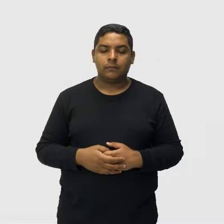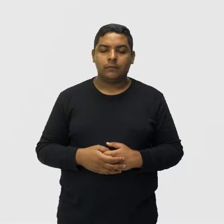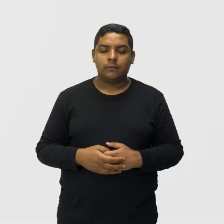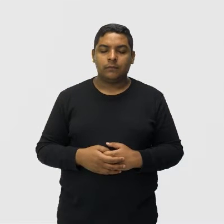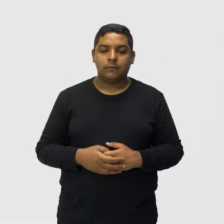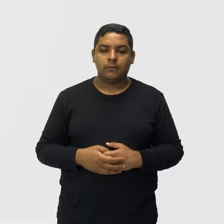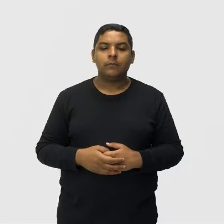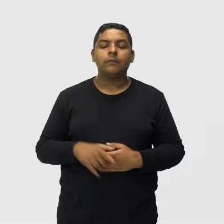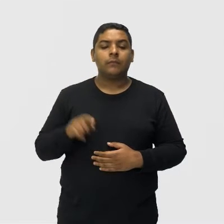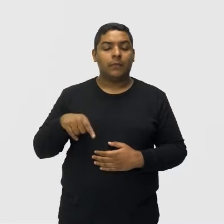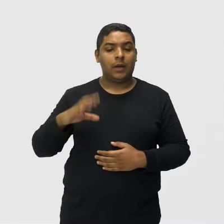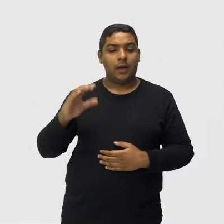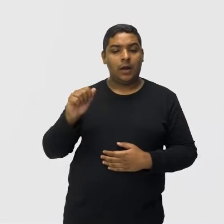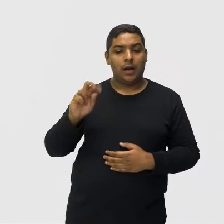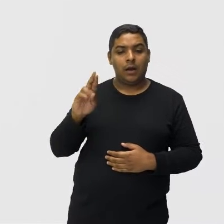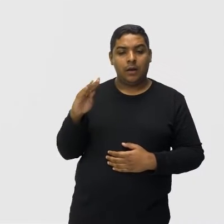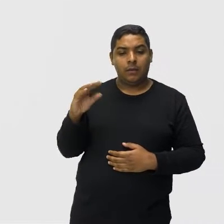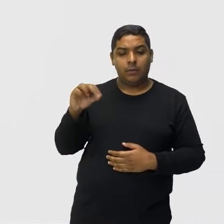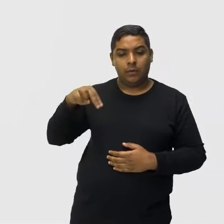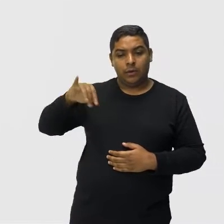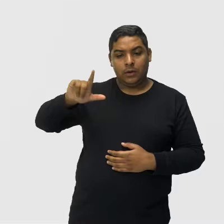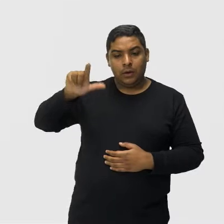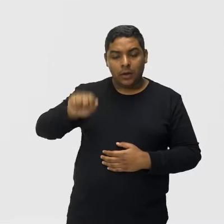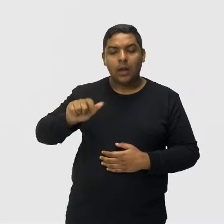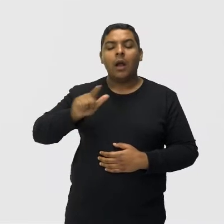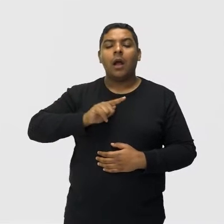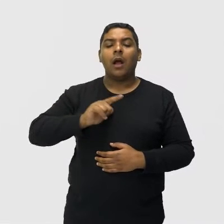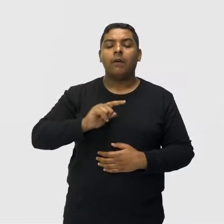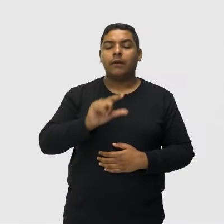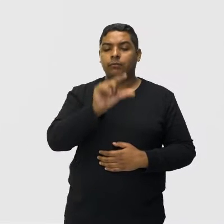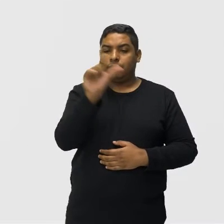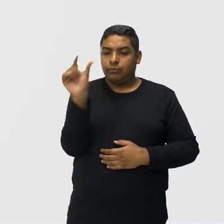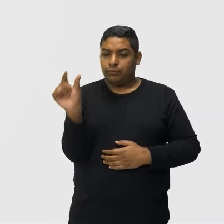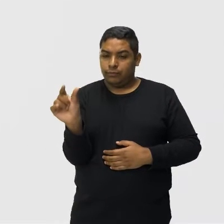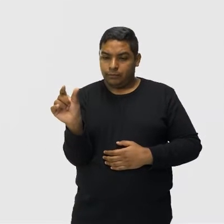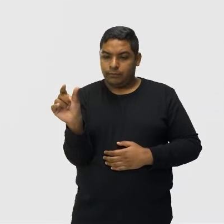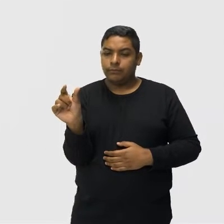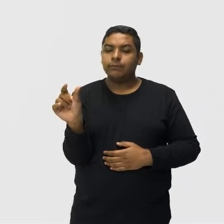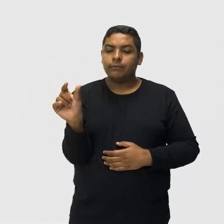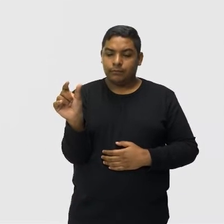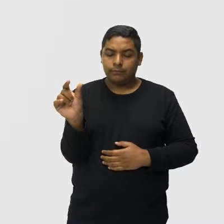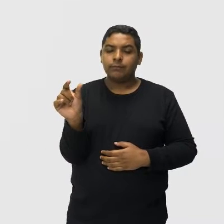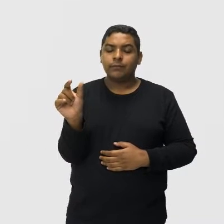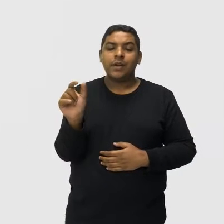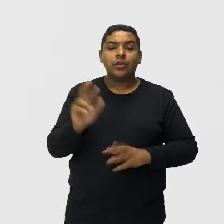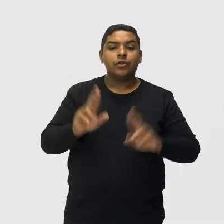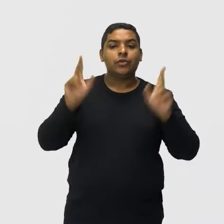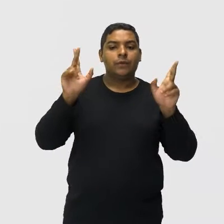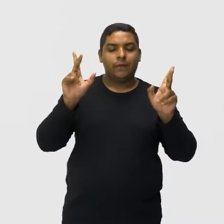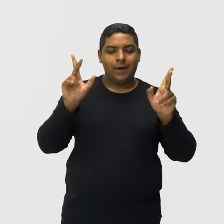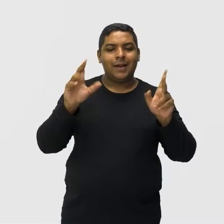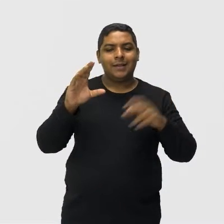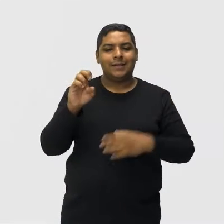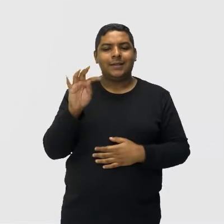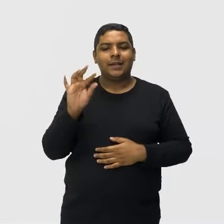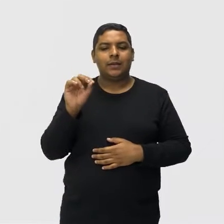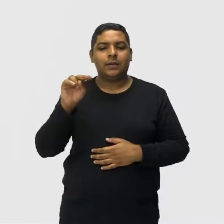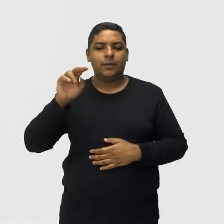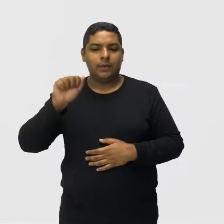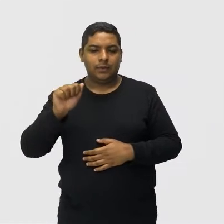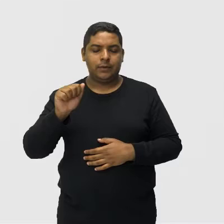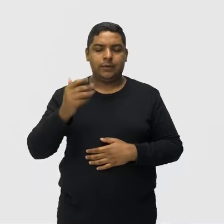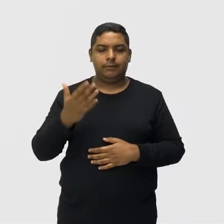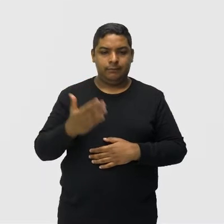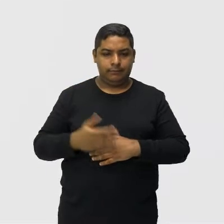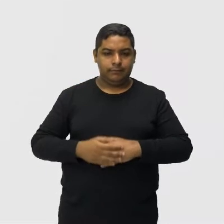Essa carbonila, ela vai estar na extremidade da cadeia carbônica, tá? Diferente da cetona, pode avançar?